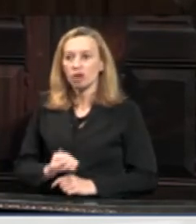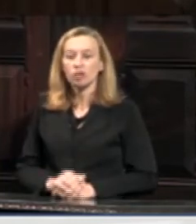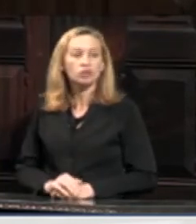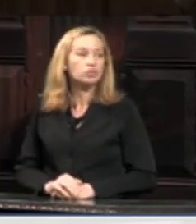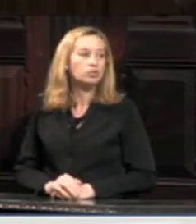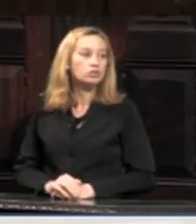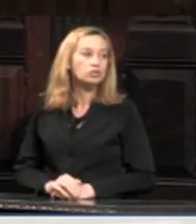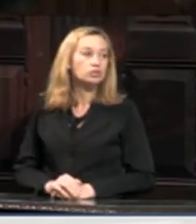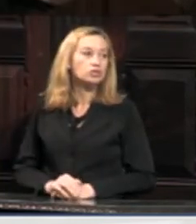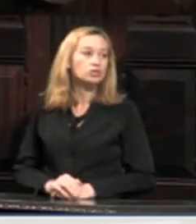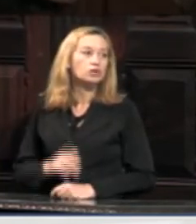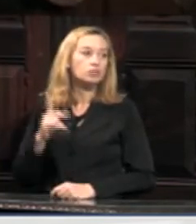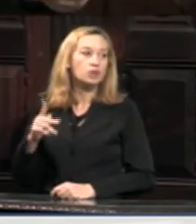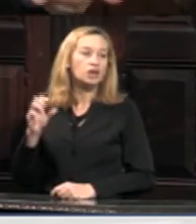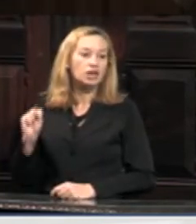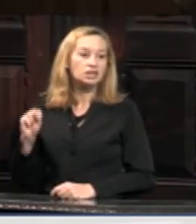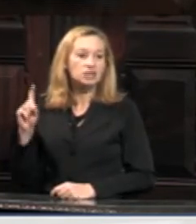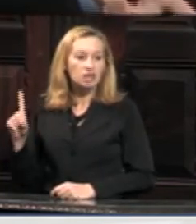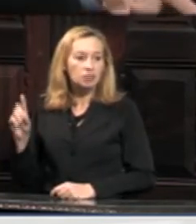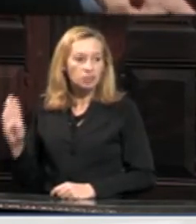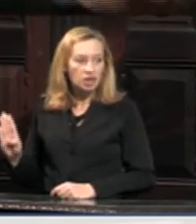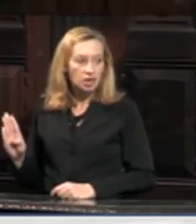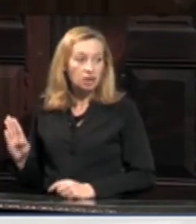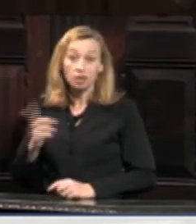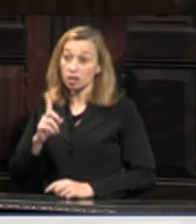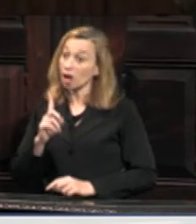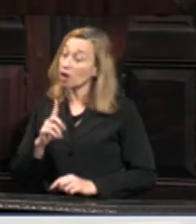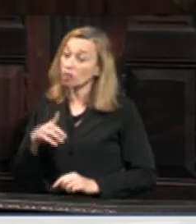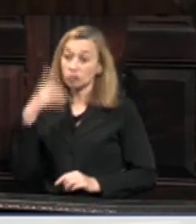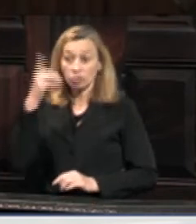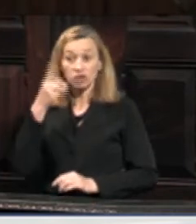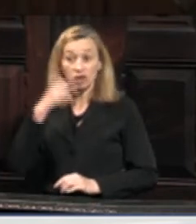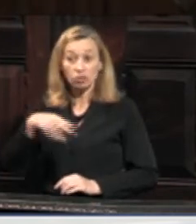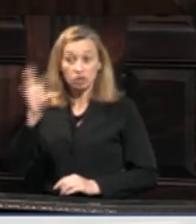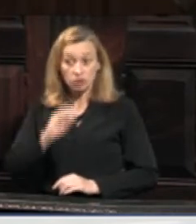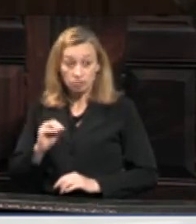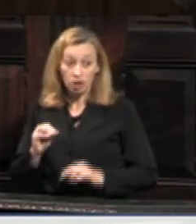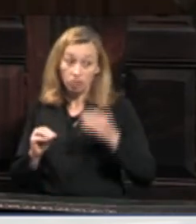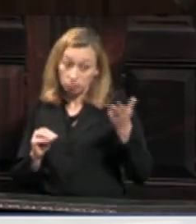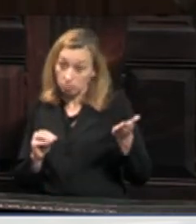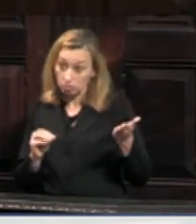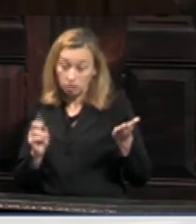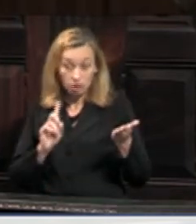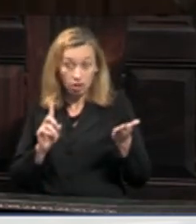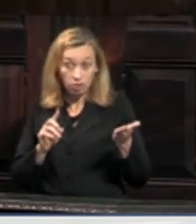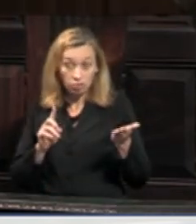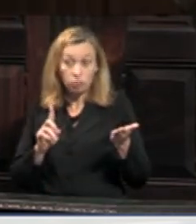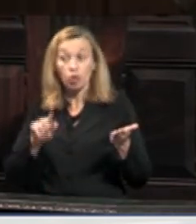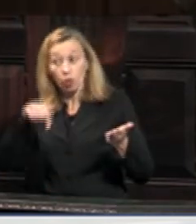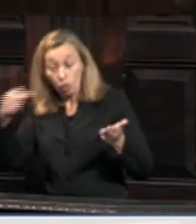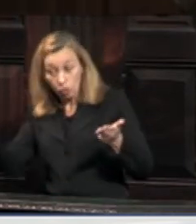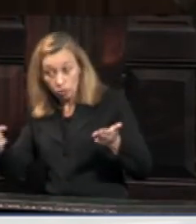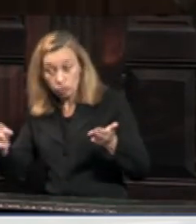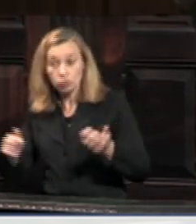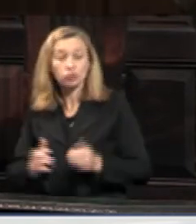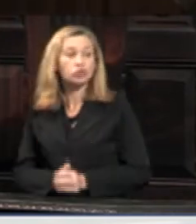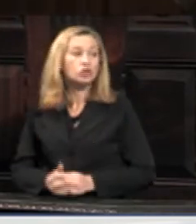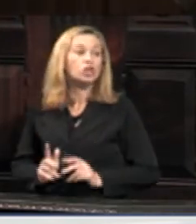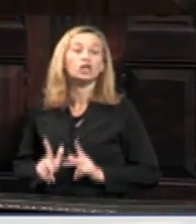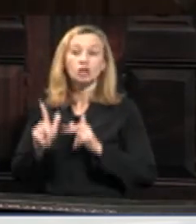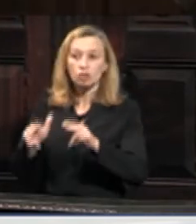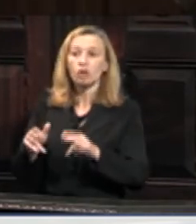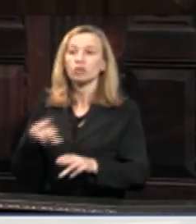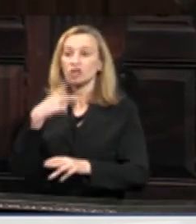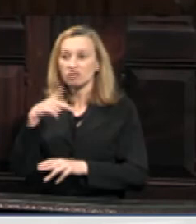PSDB, não o deputado Luiz Paulo, se aplica isso a ele, assim como ele me isentou da menção que fez quando fez referência a